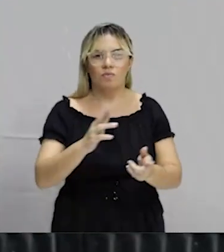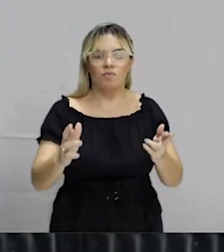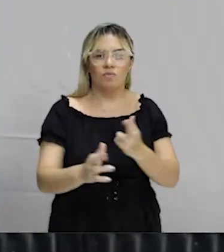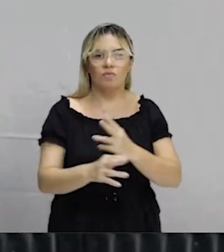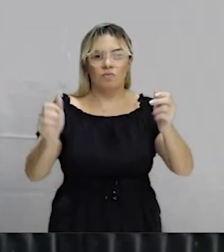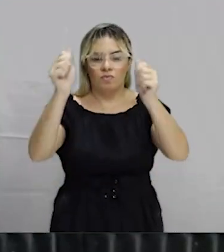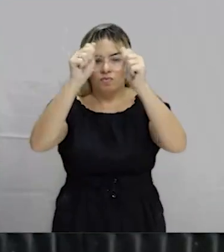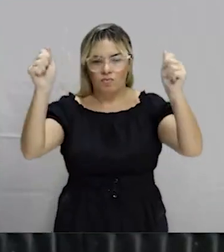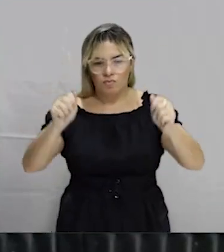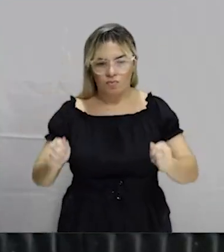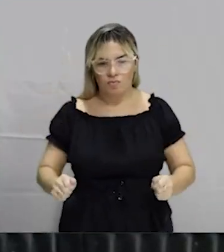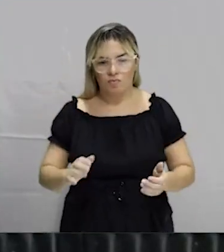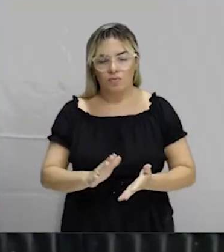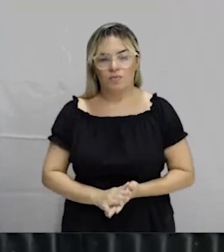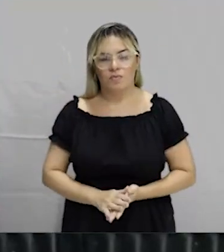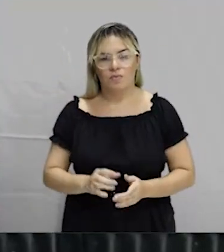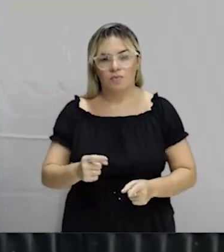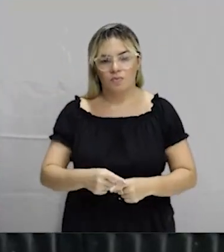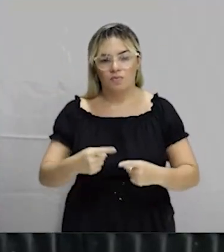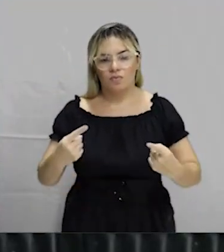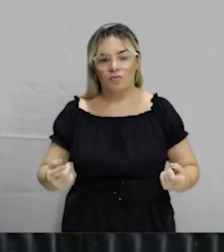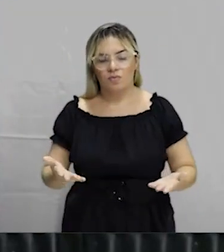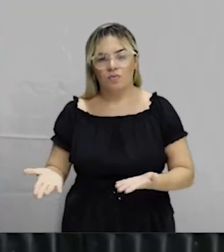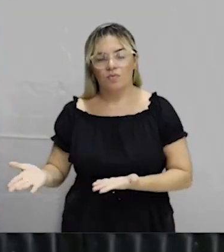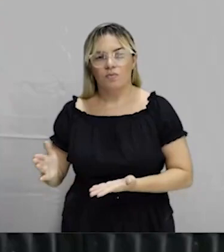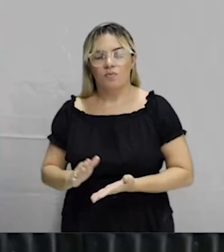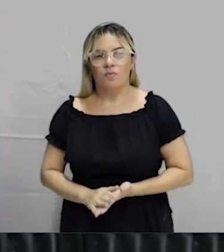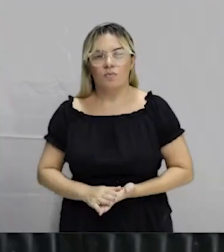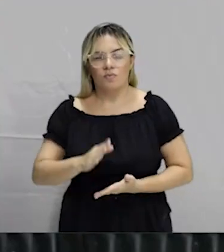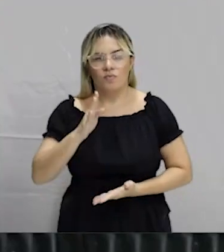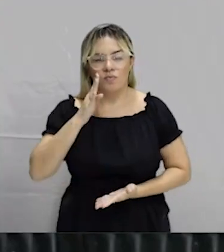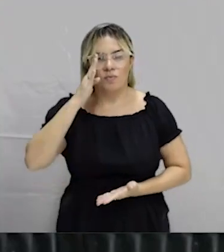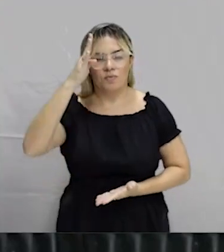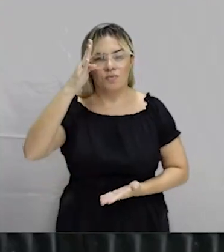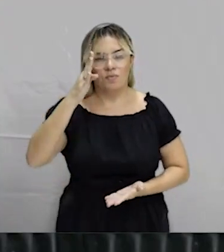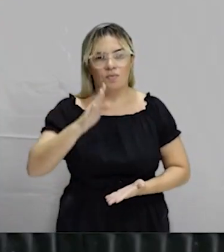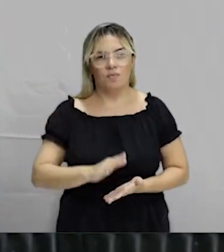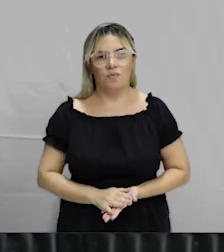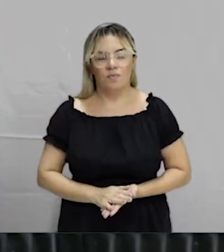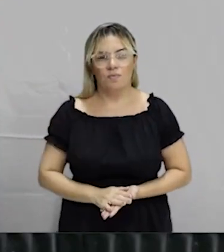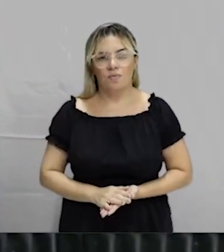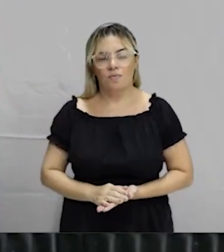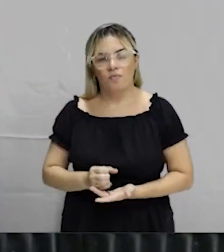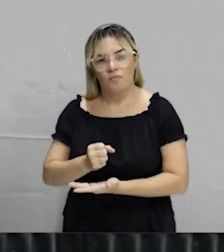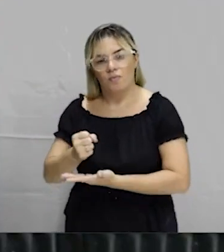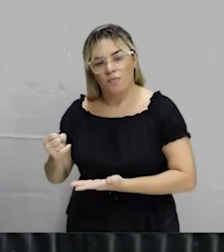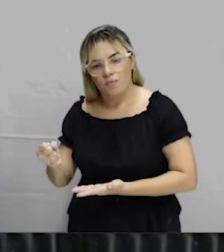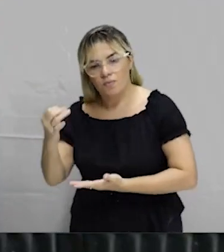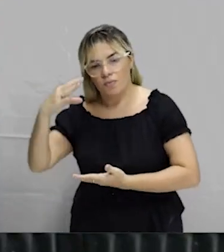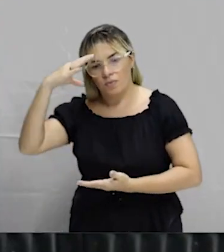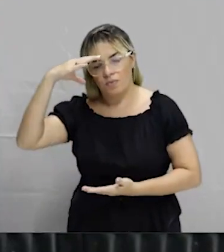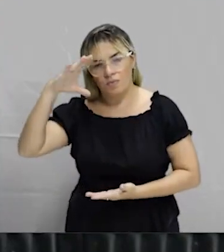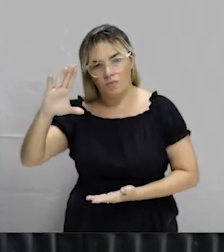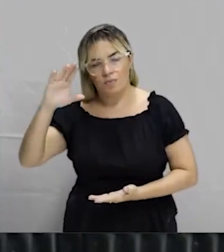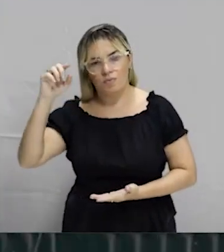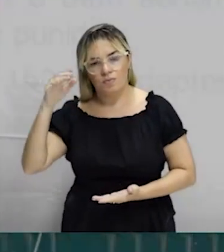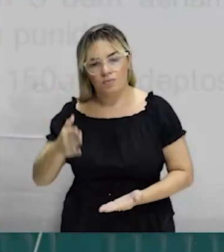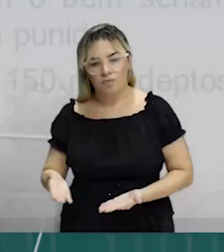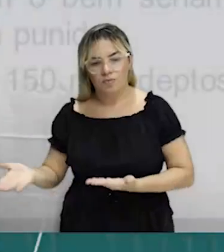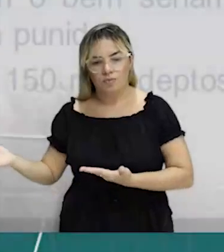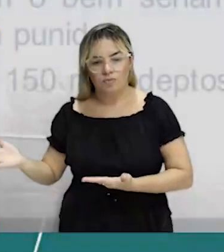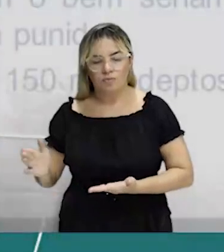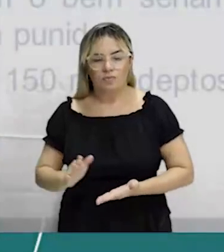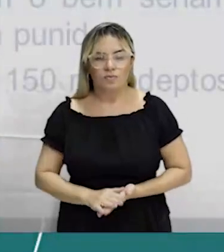à arquitetura. Porém, eu diria que um dos principais destaques da cultura dos povos